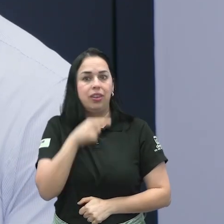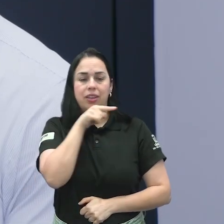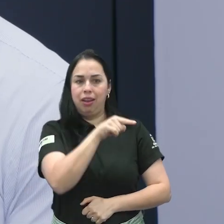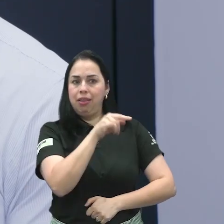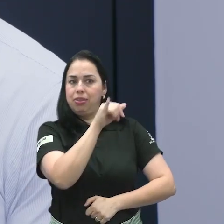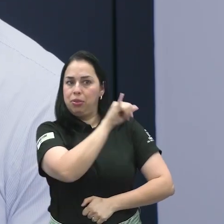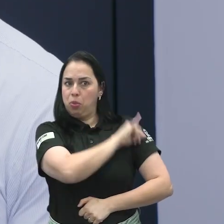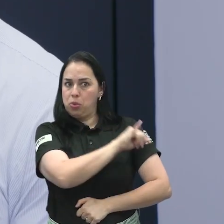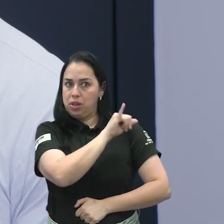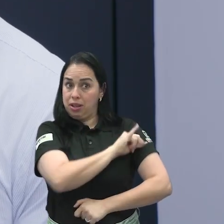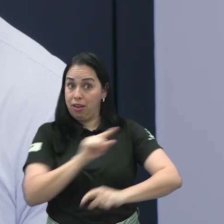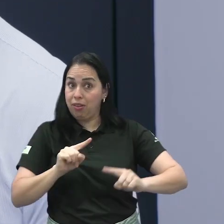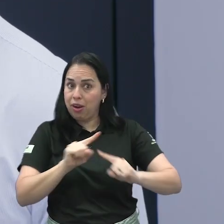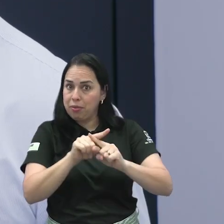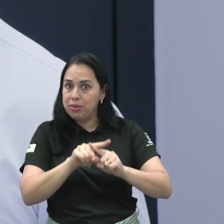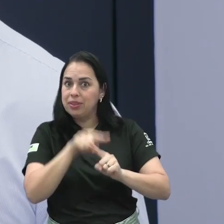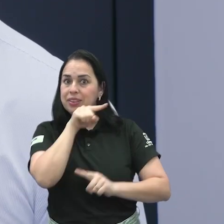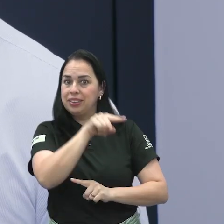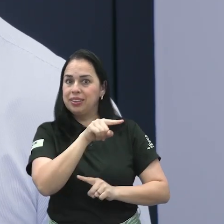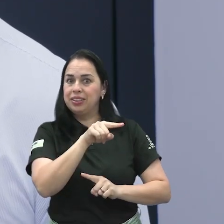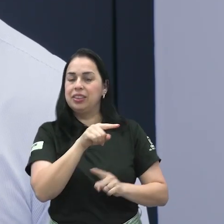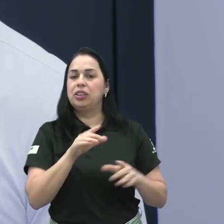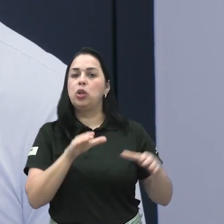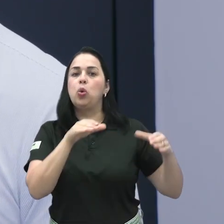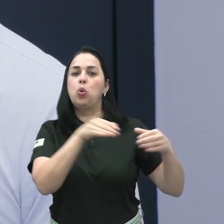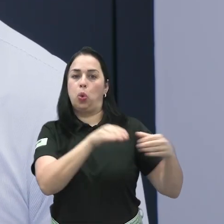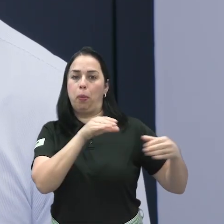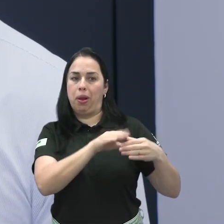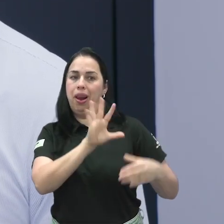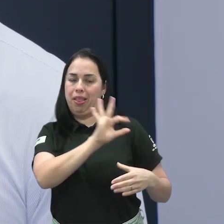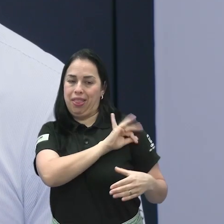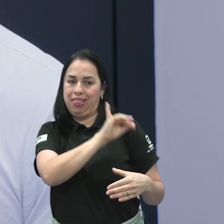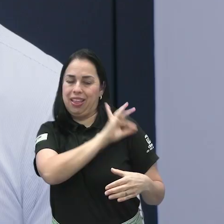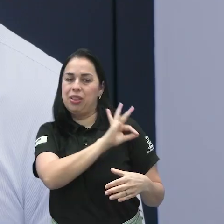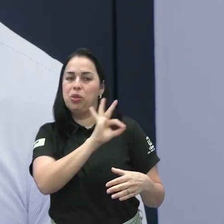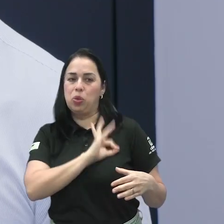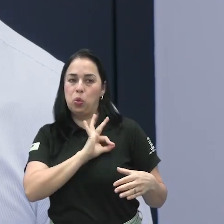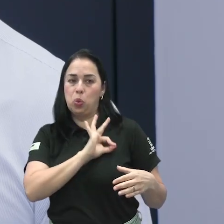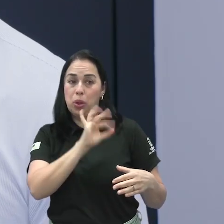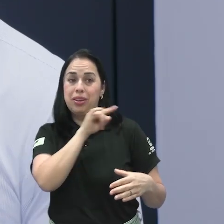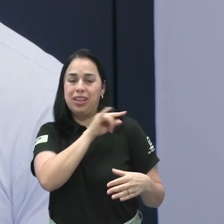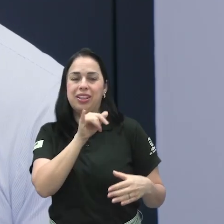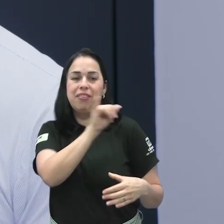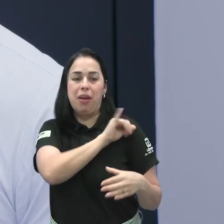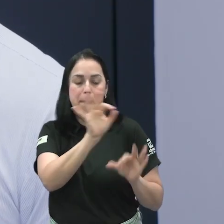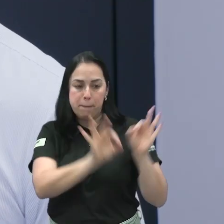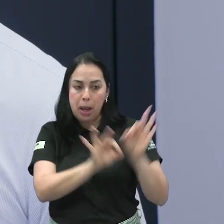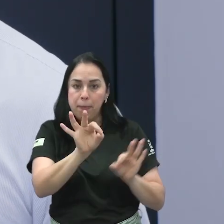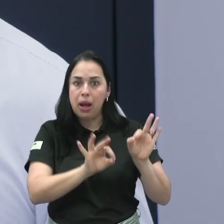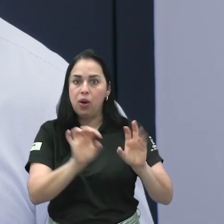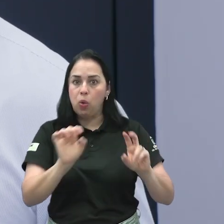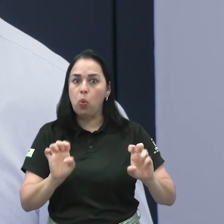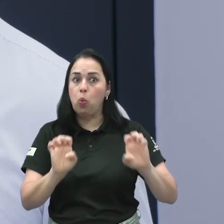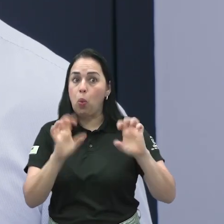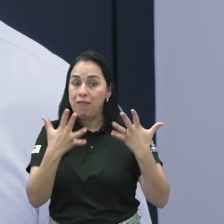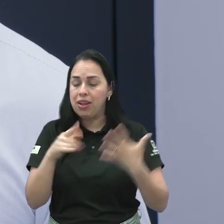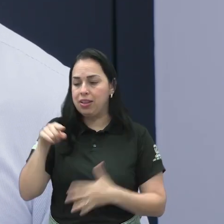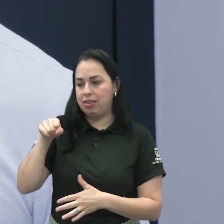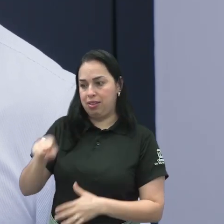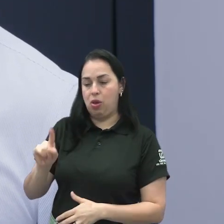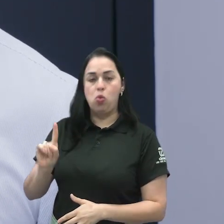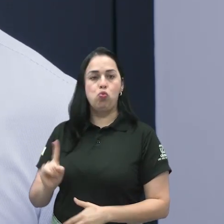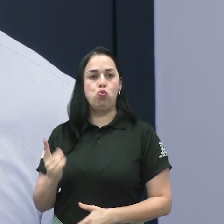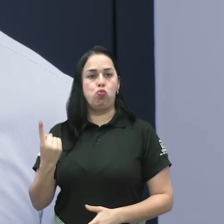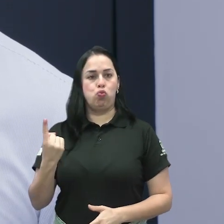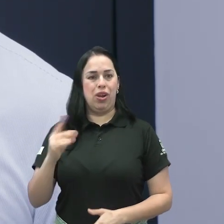estado do Rio de Janeiro, que foi esse campeonato, né, que foi promovido pelo Comando de Operações da Polícia Militar no estado do Rio de Janeiro, e um guarda municipal